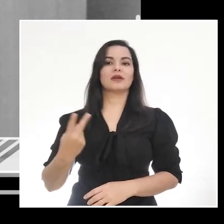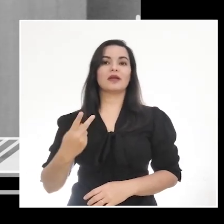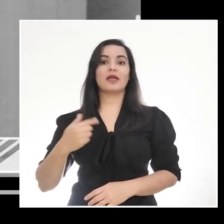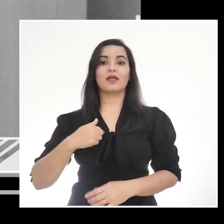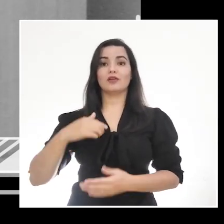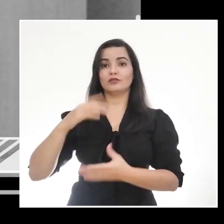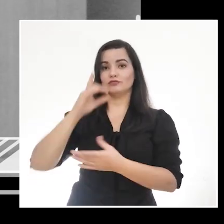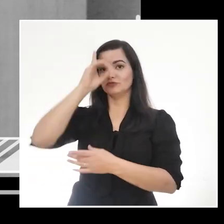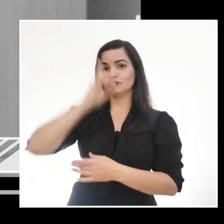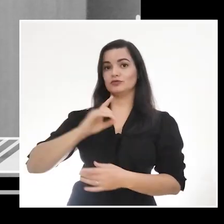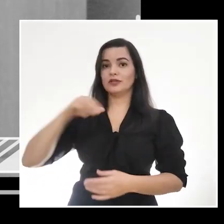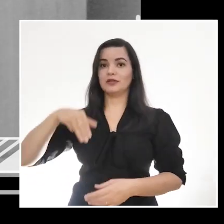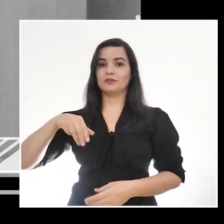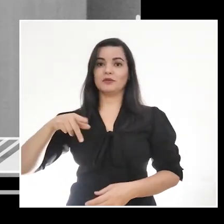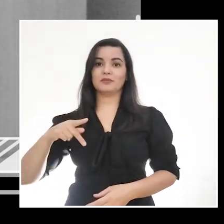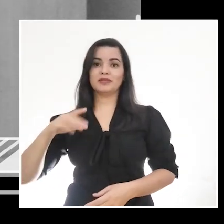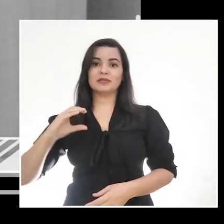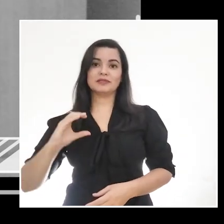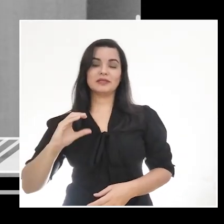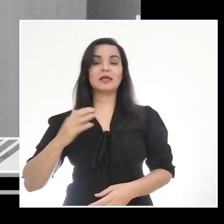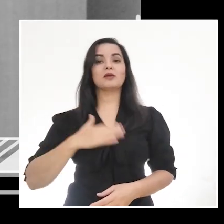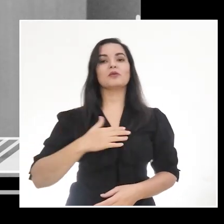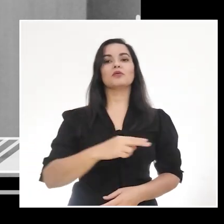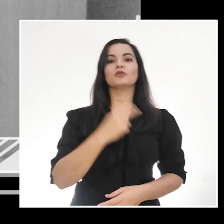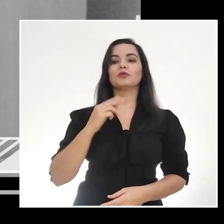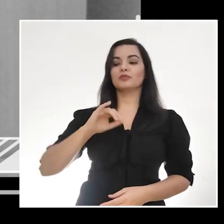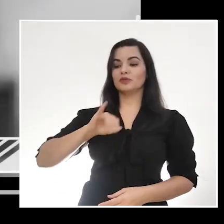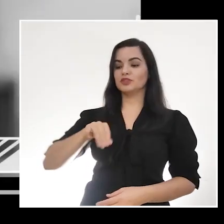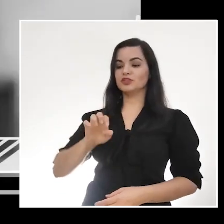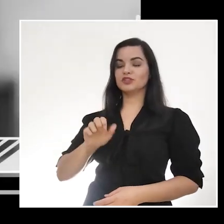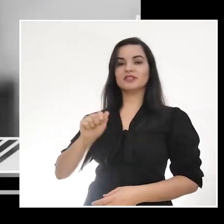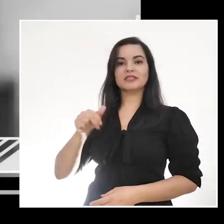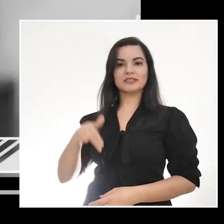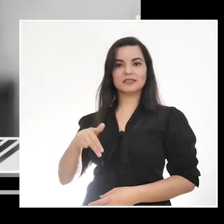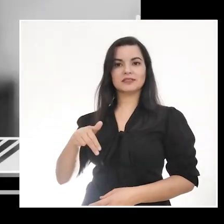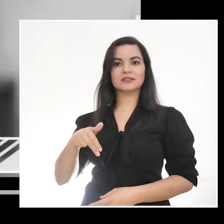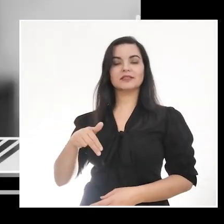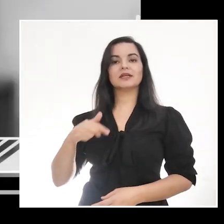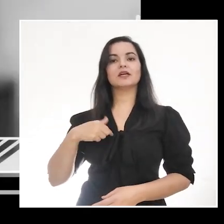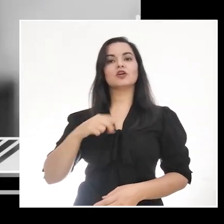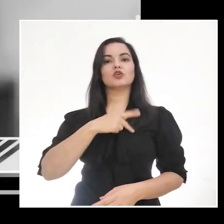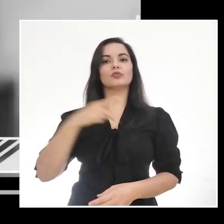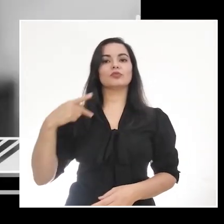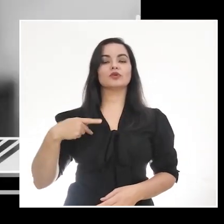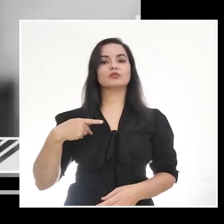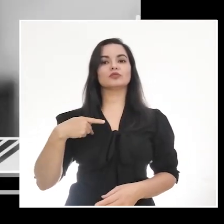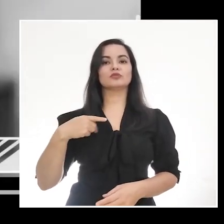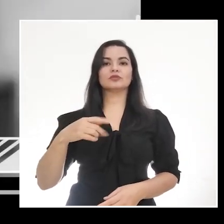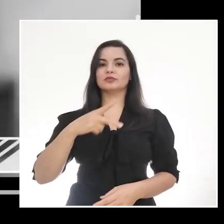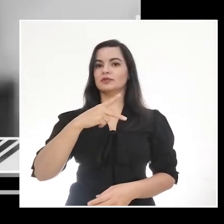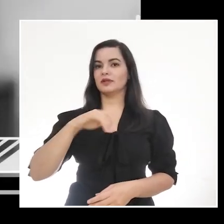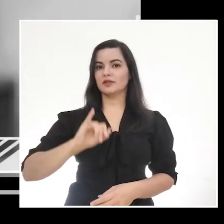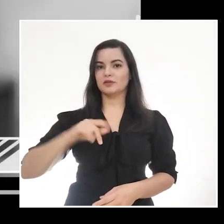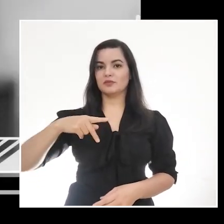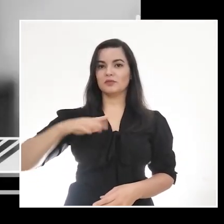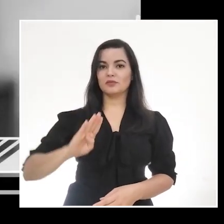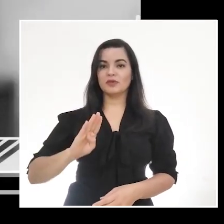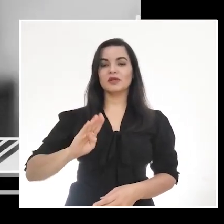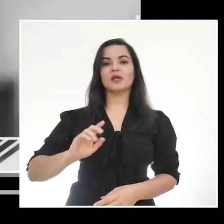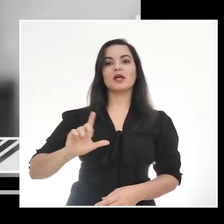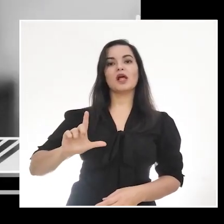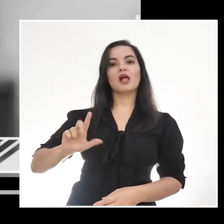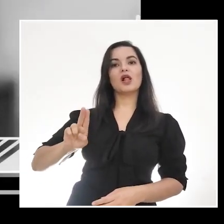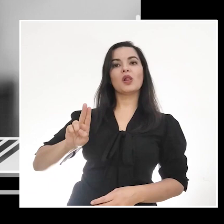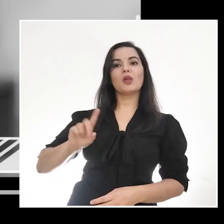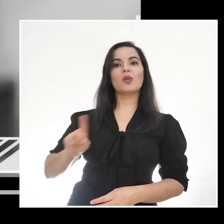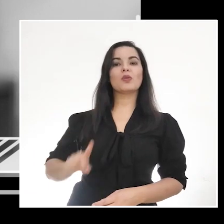Belo Horizonte, diretor nacional da MPC. Olá, meu nome é Jean do Nascimento Chagas, eu sou pastor